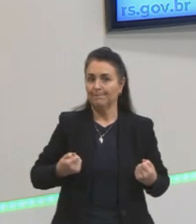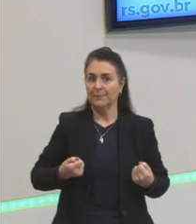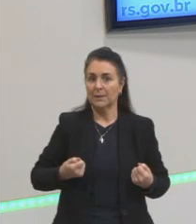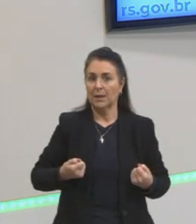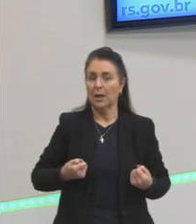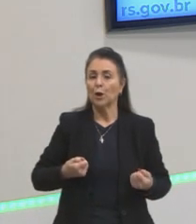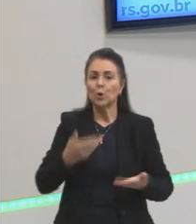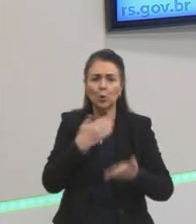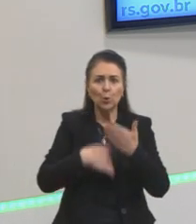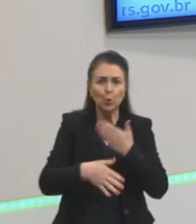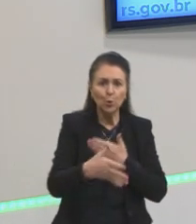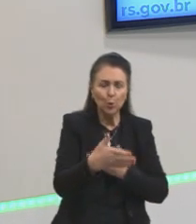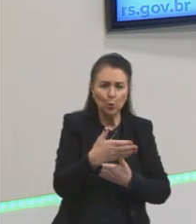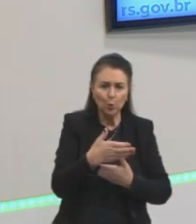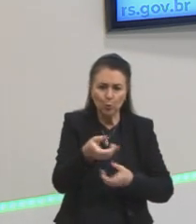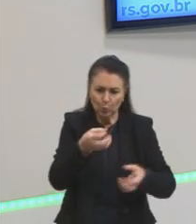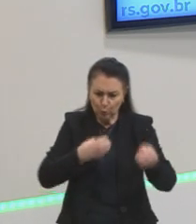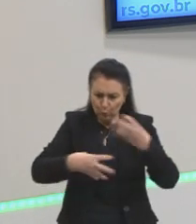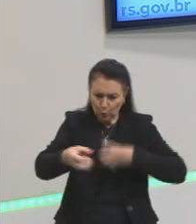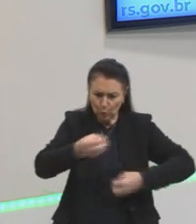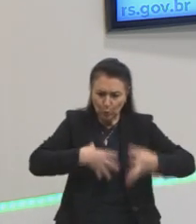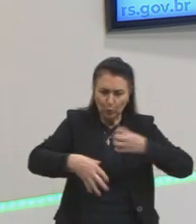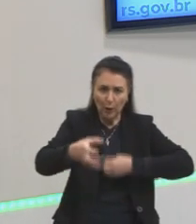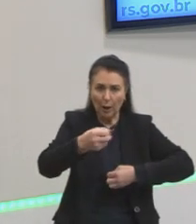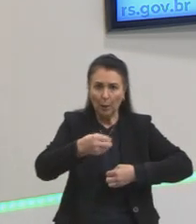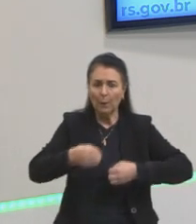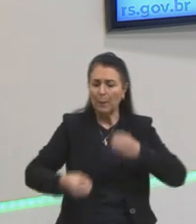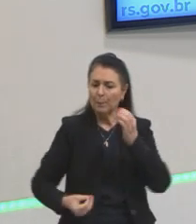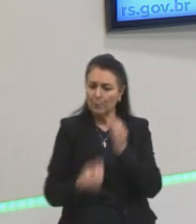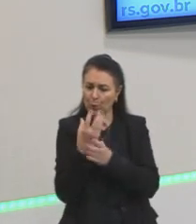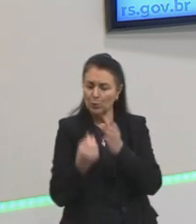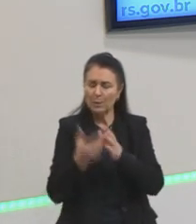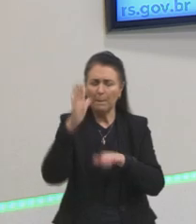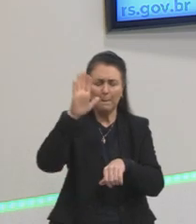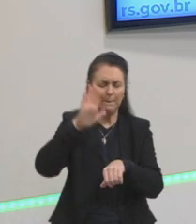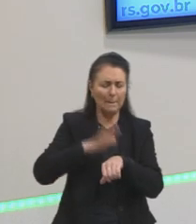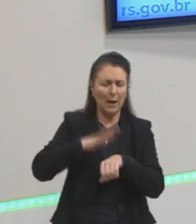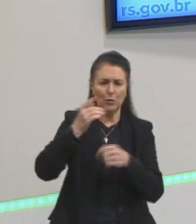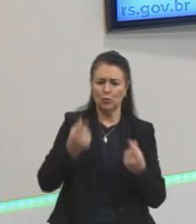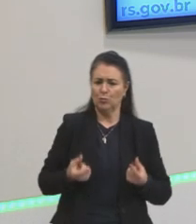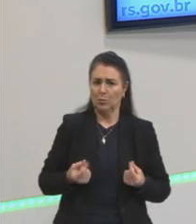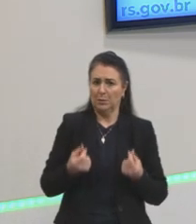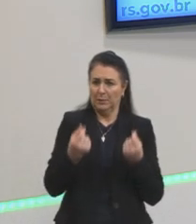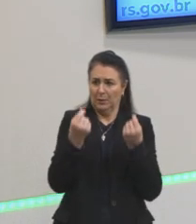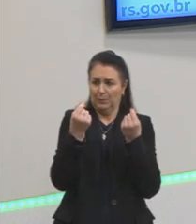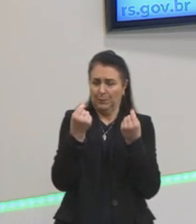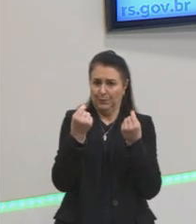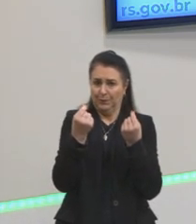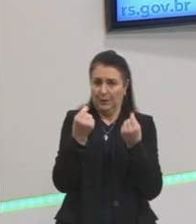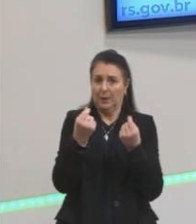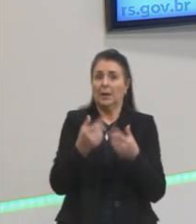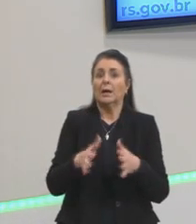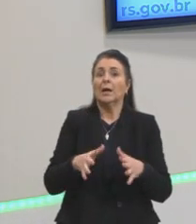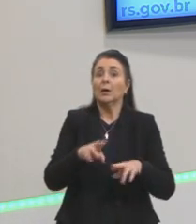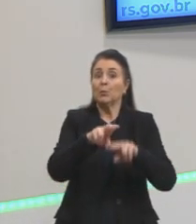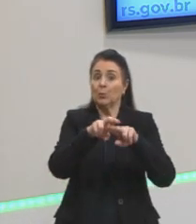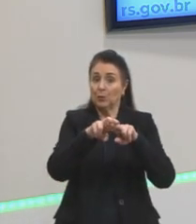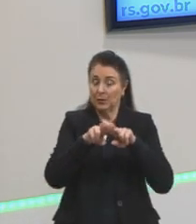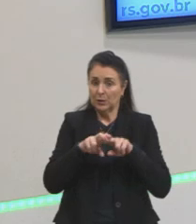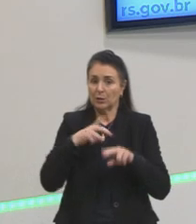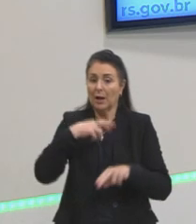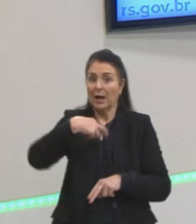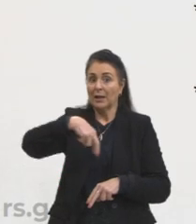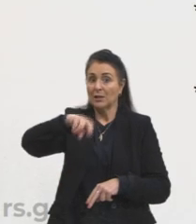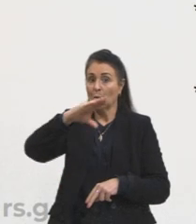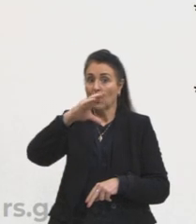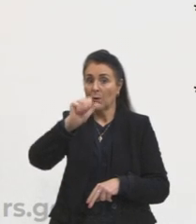acumulado para produzir mais capital Então essa Ética Protestante ela vem principalmente do Calvinismo né na